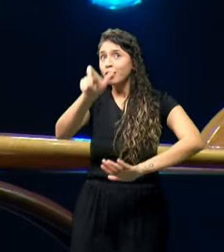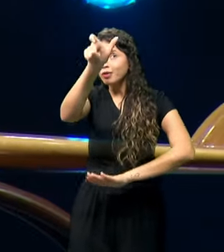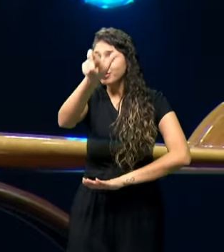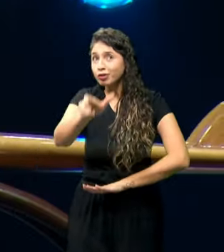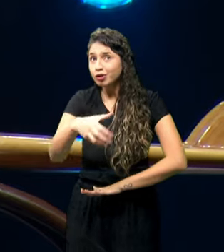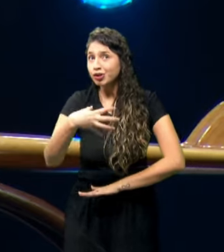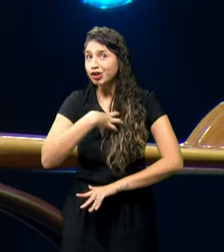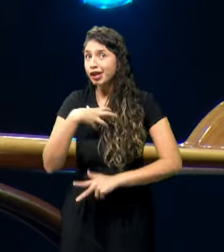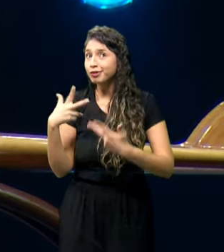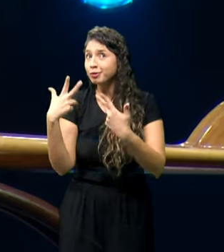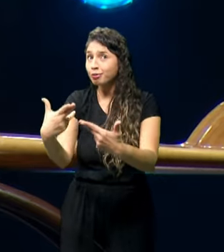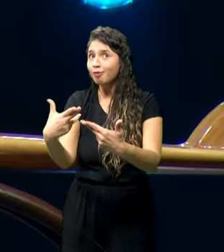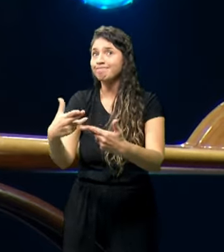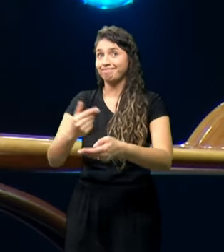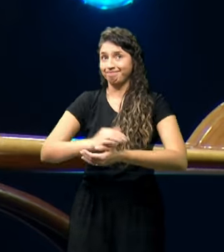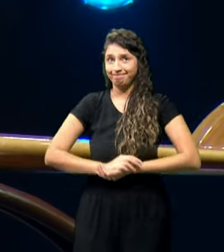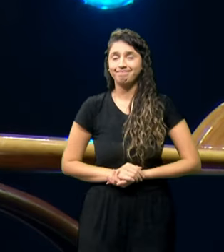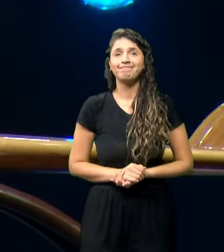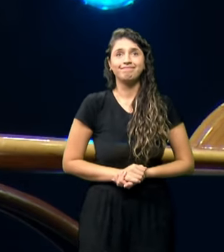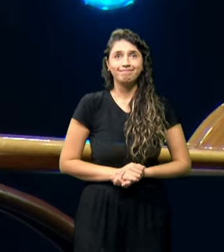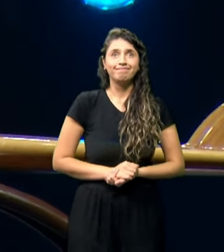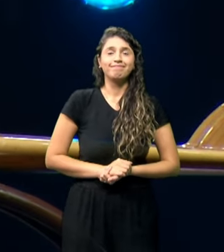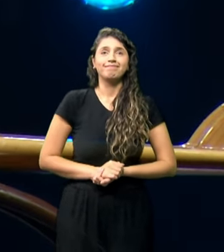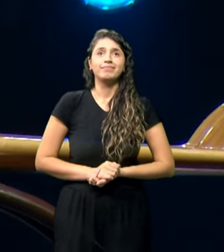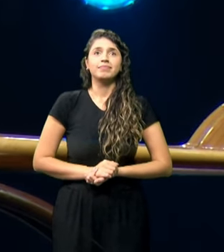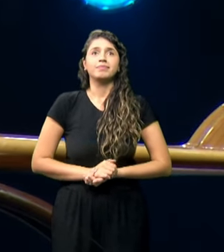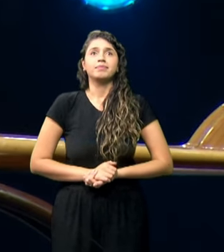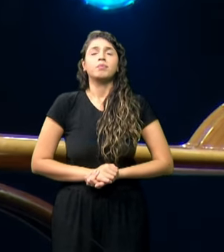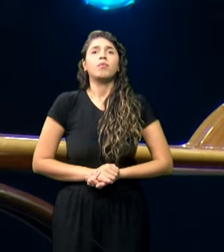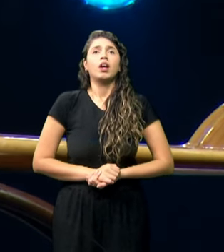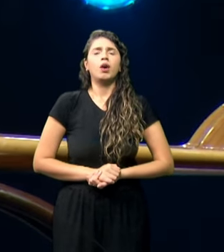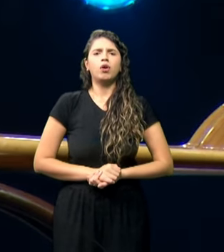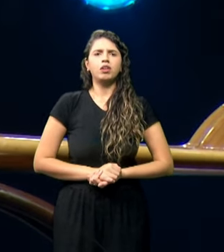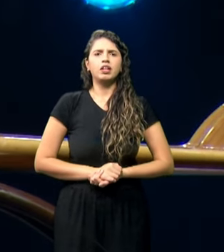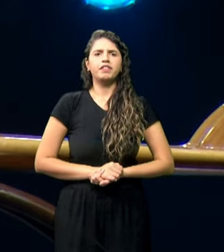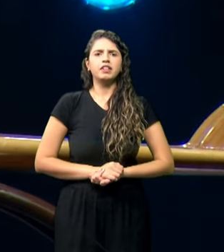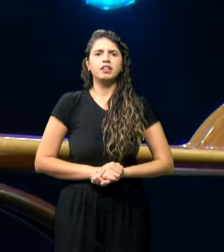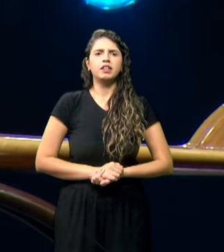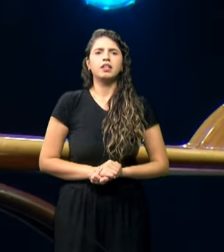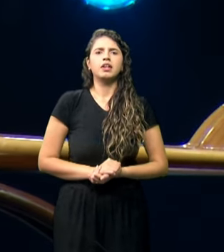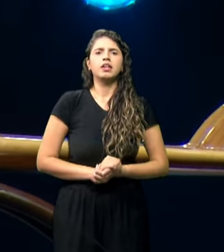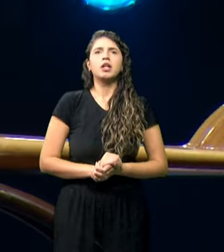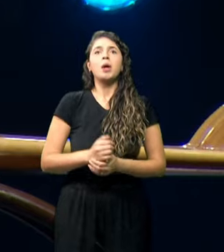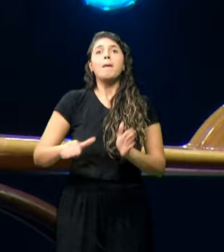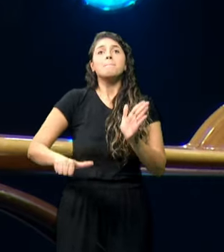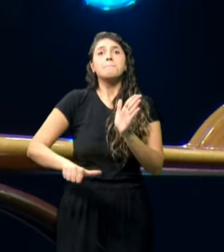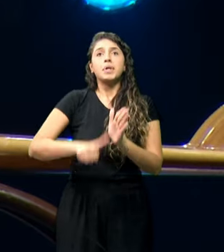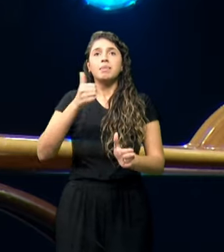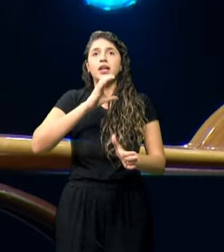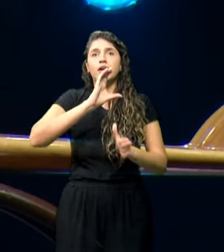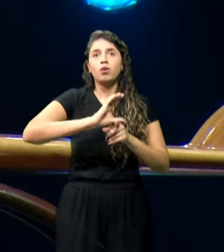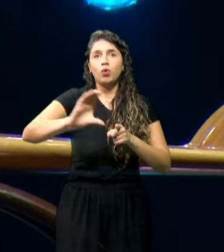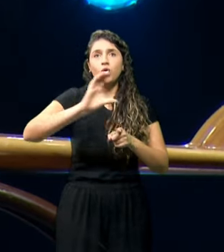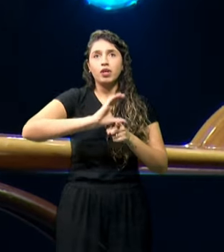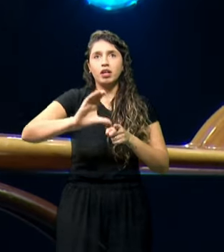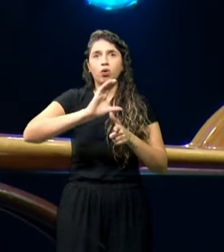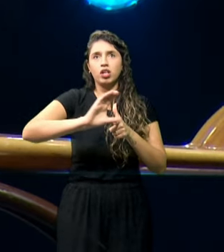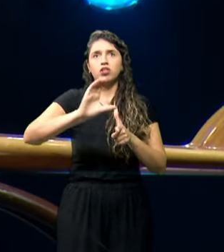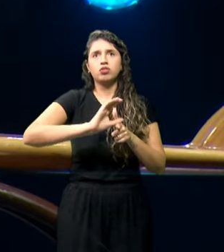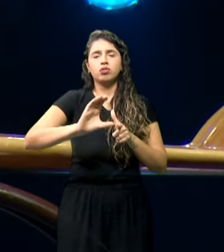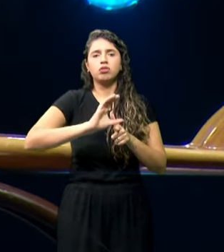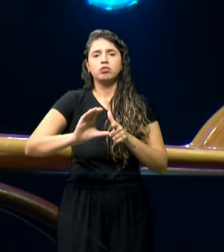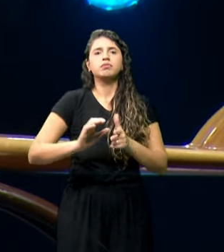1 Coríntios 15, 33 diz que as más conversações corrompem os bons costumes. Com quem você está